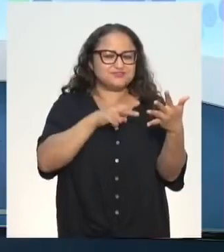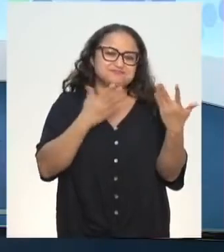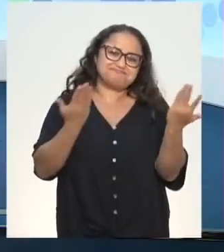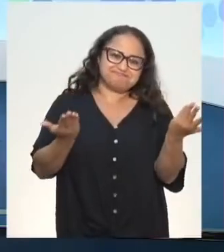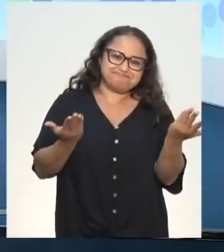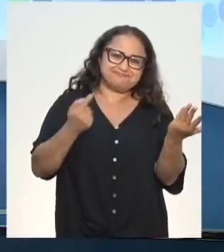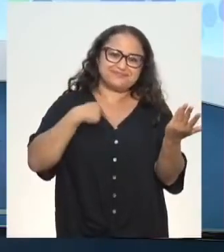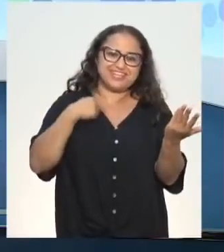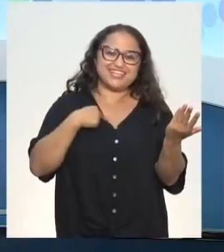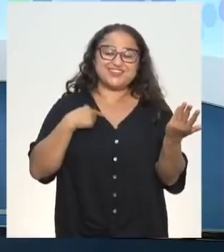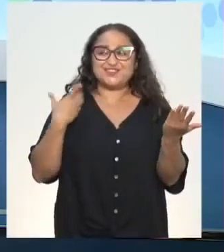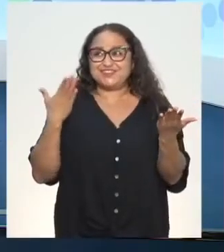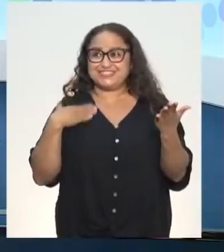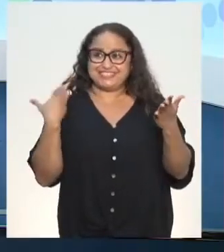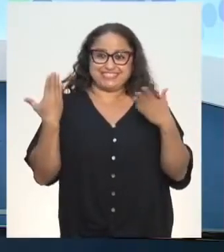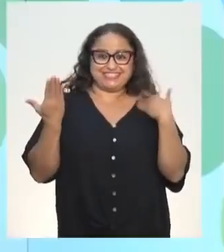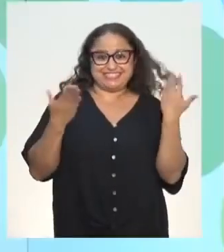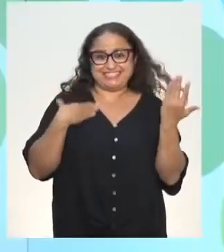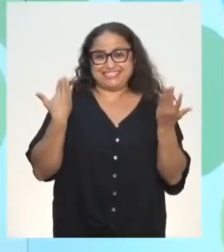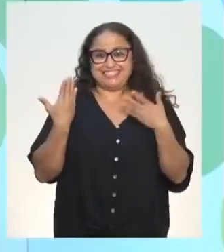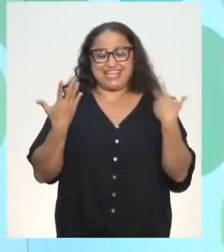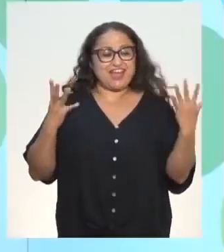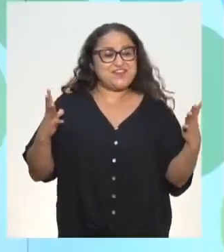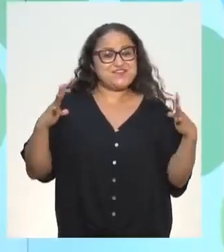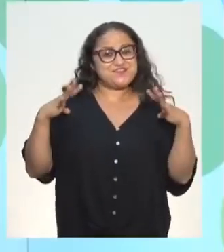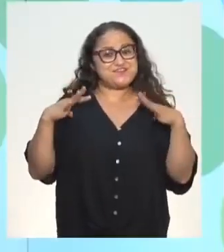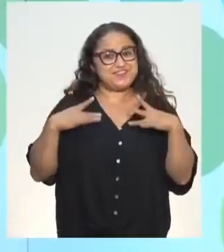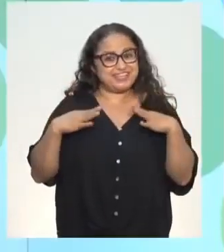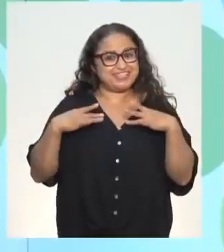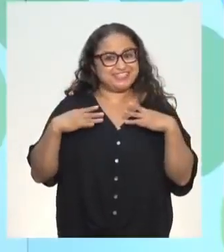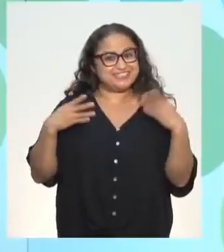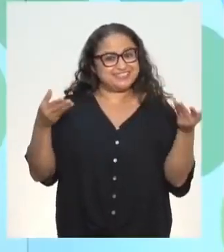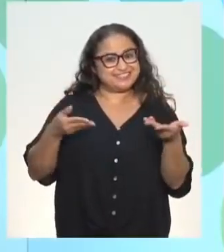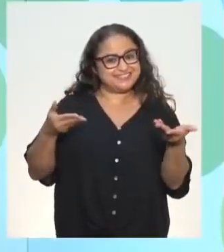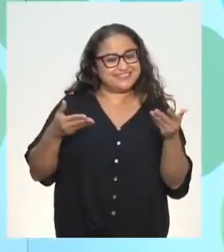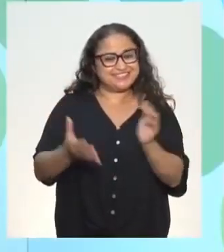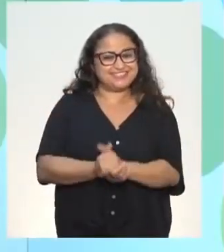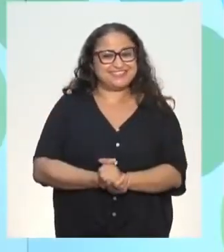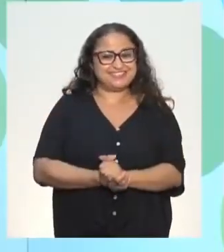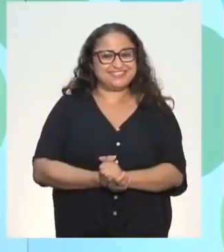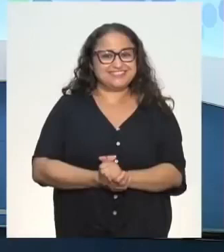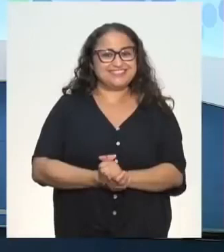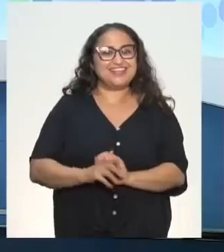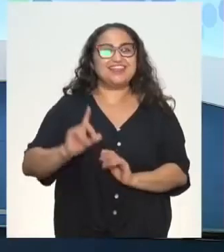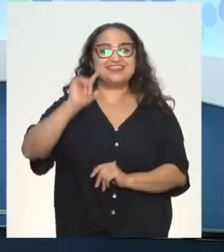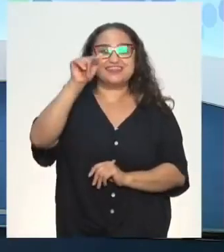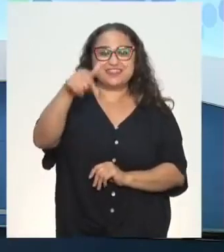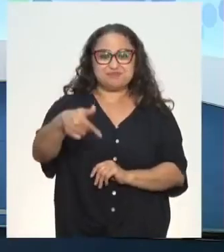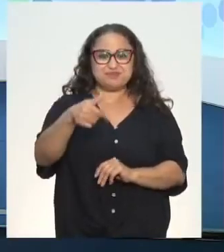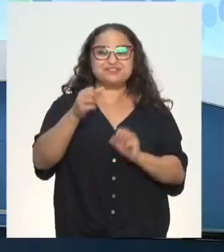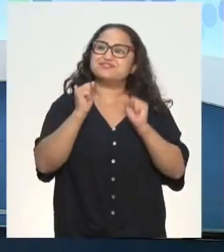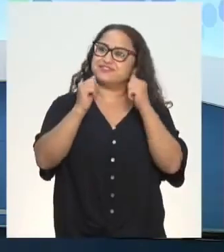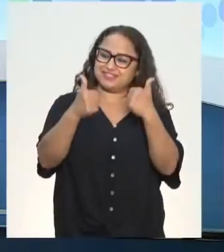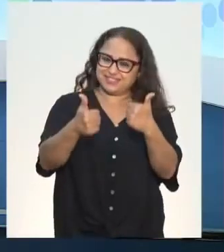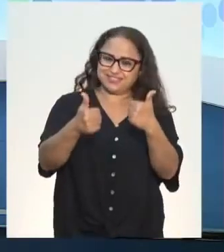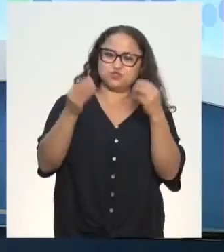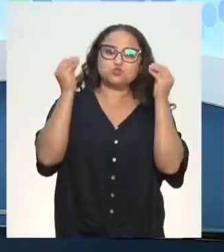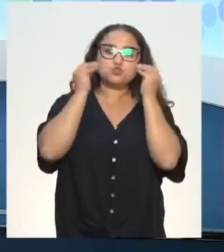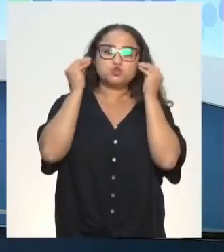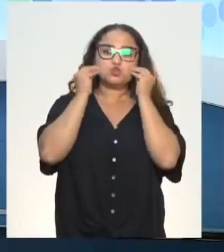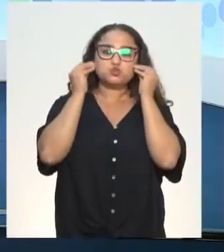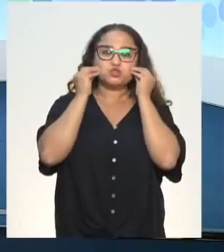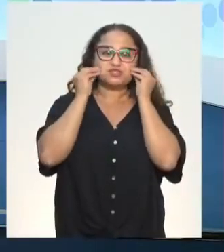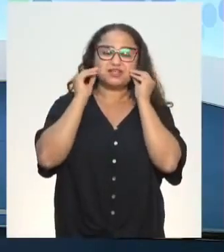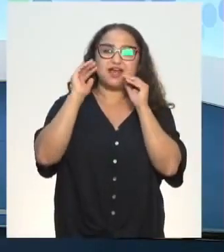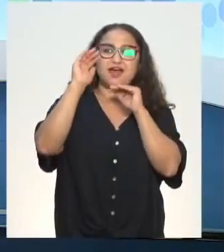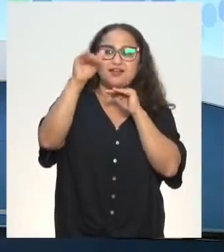eu vou dar uma passeada. Você vai viajar em Mônaco, nas Leas Maldivas também. E passear por esse mundo afora, sem fronteira. Depois, tá bom, gente? Beijo grande